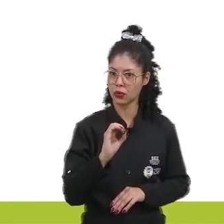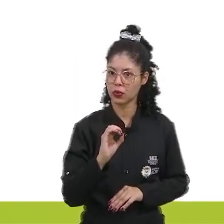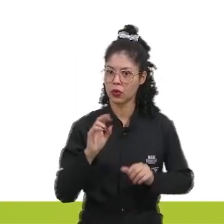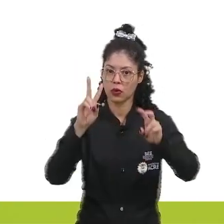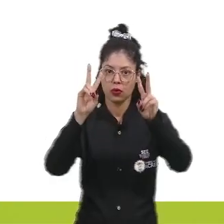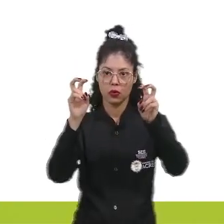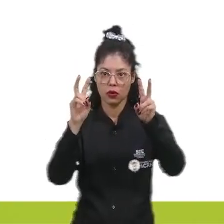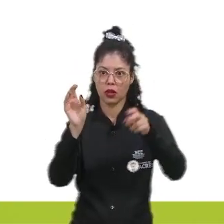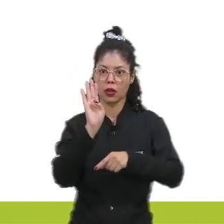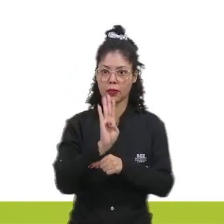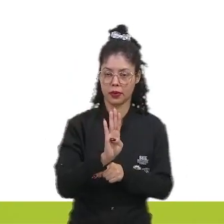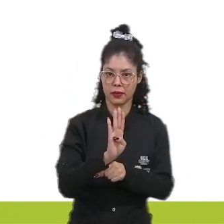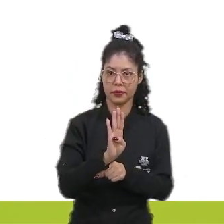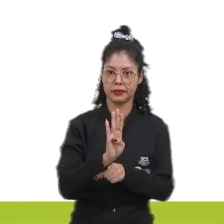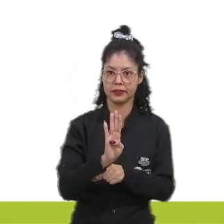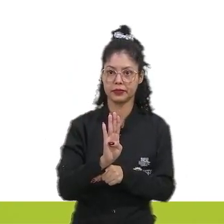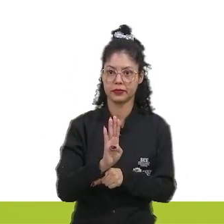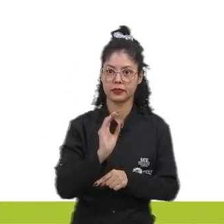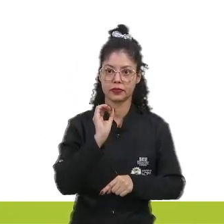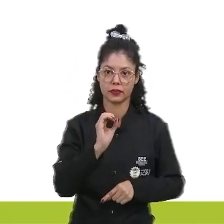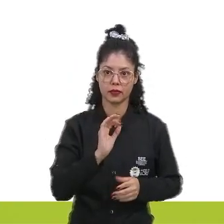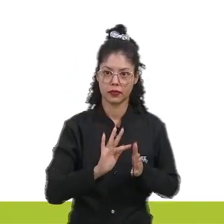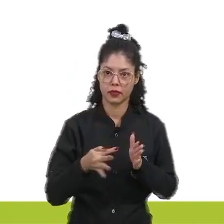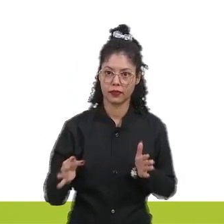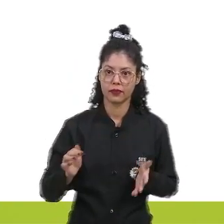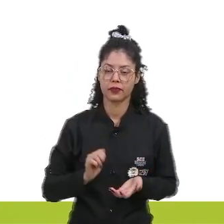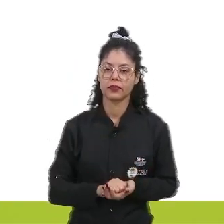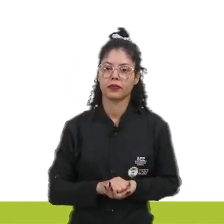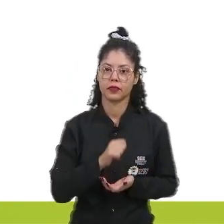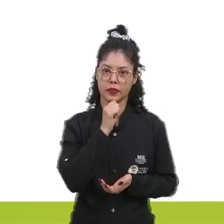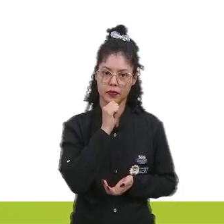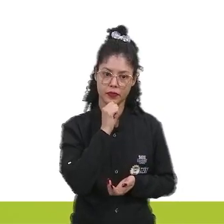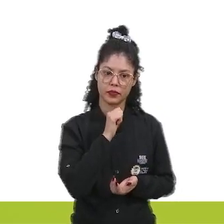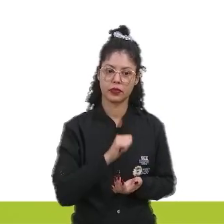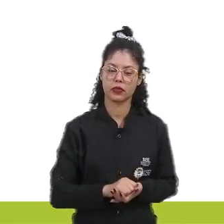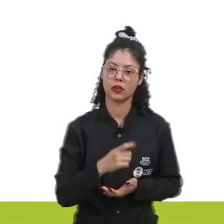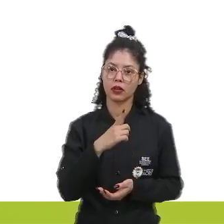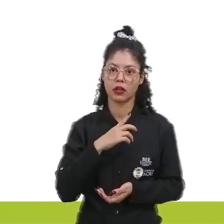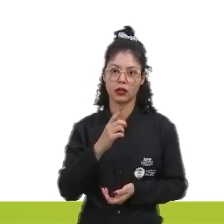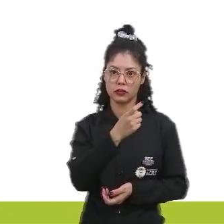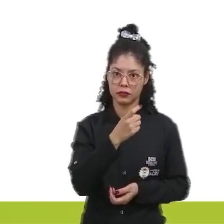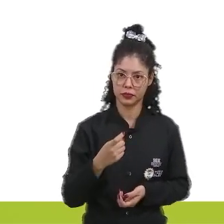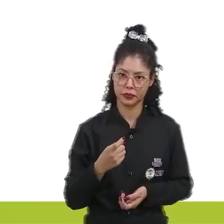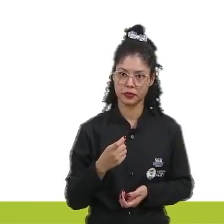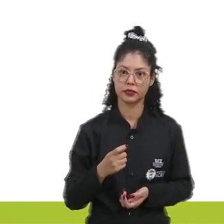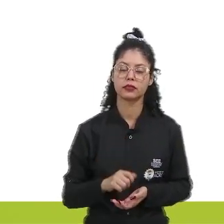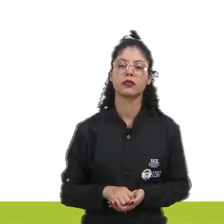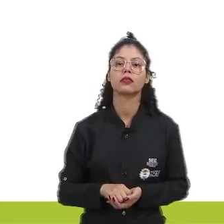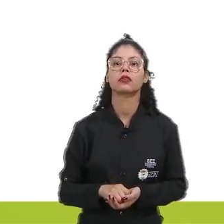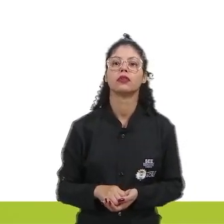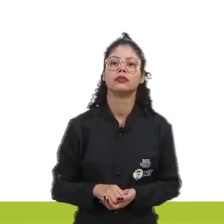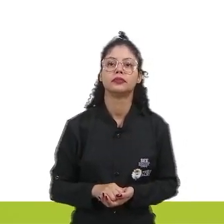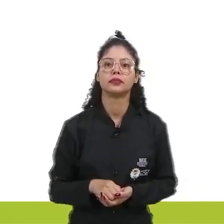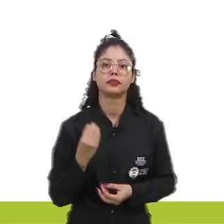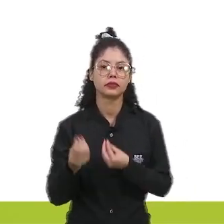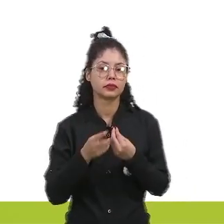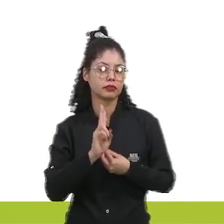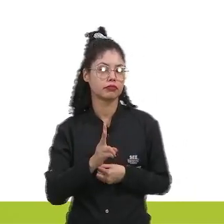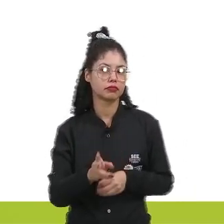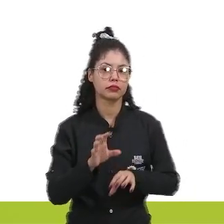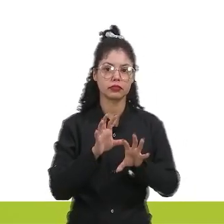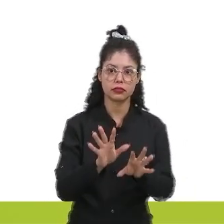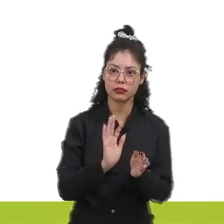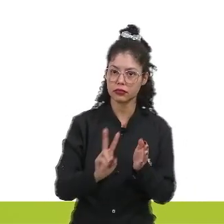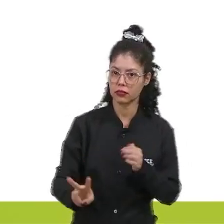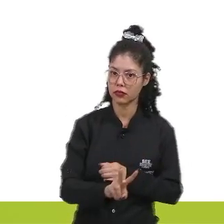termo independente é o b, o zero da função é esse cara aqui, né? Que a gente chama de x, né? Procurado. Aqui do mesmo jeito, o valor